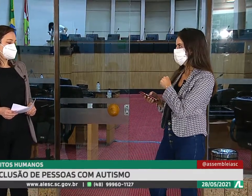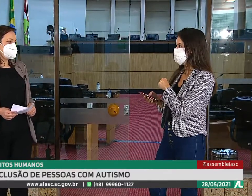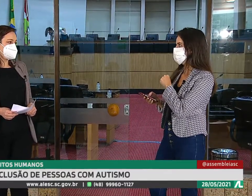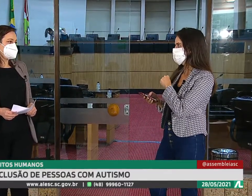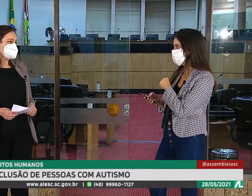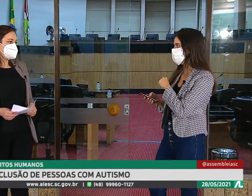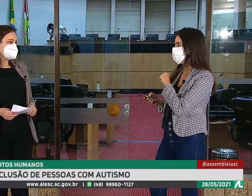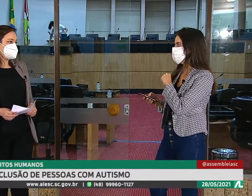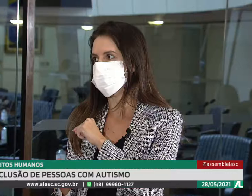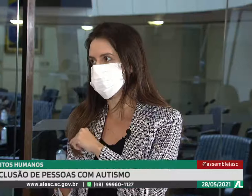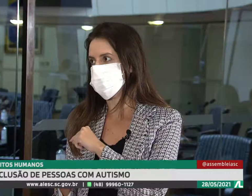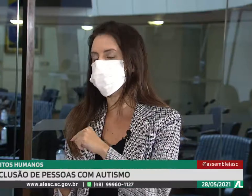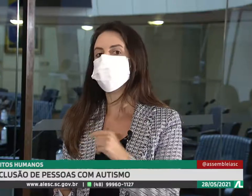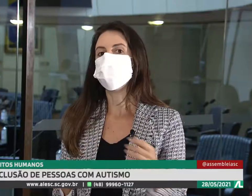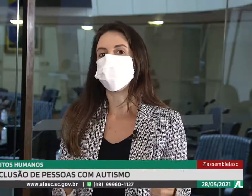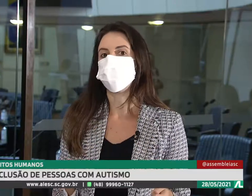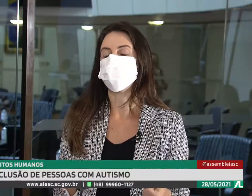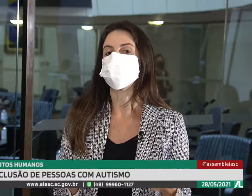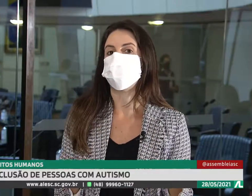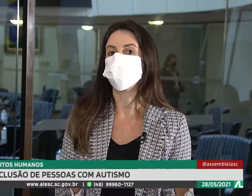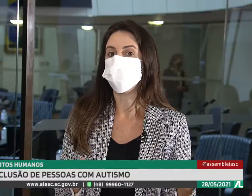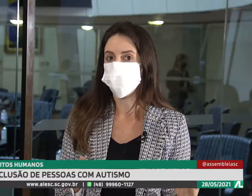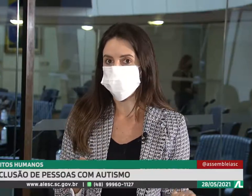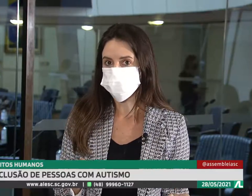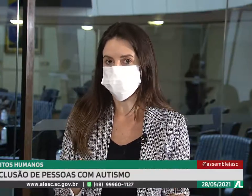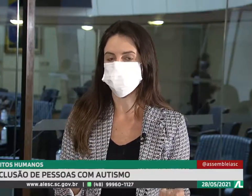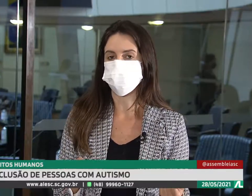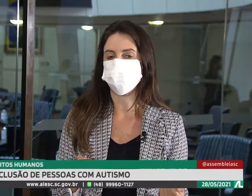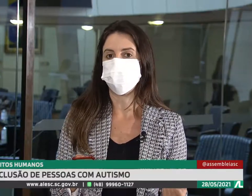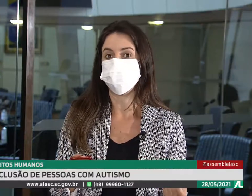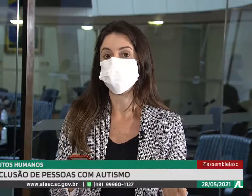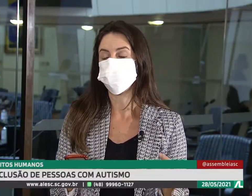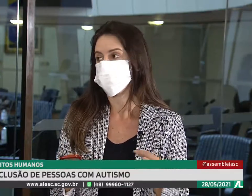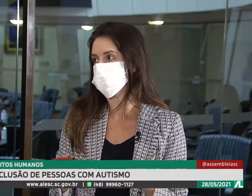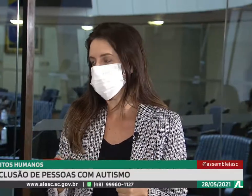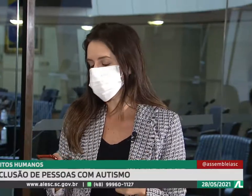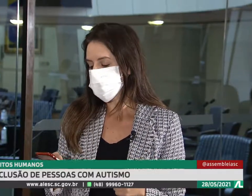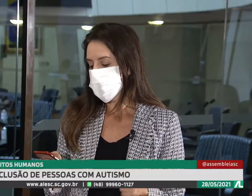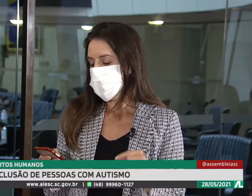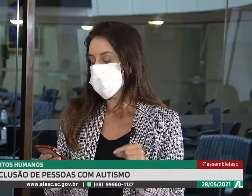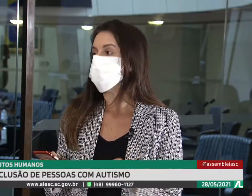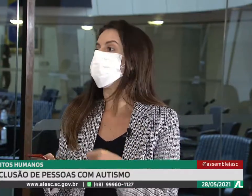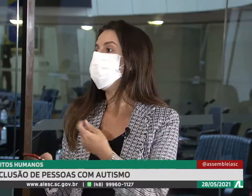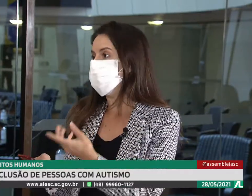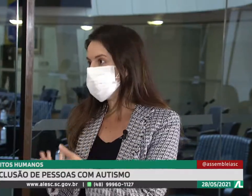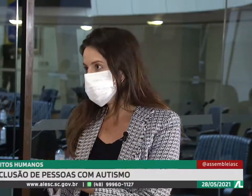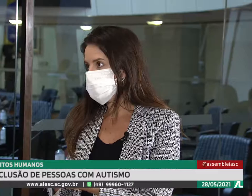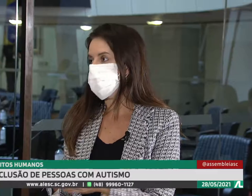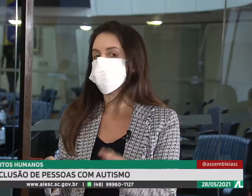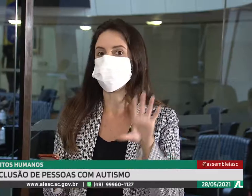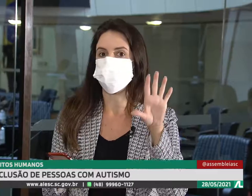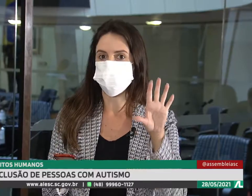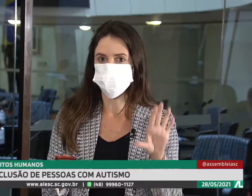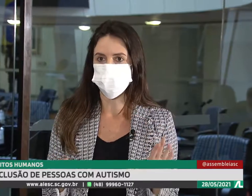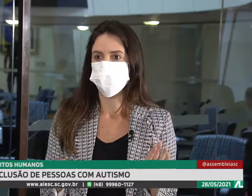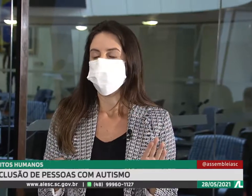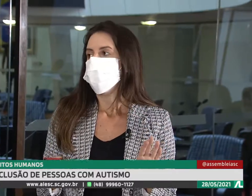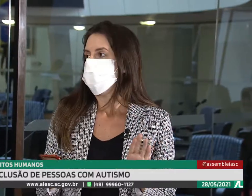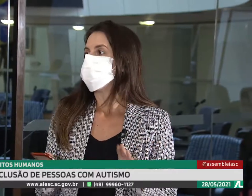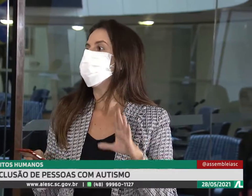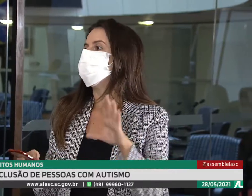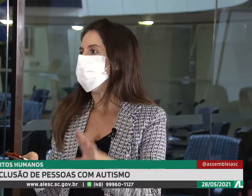deputado Jair Mioto, do PSC, foi apensado um outro, da deputada Ada de Luca, e que propõe também que